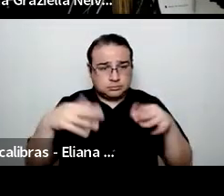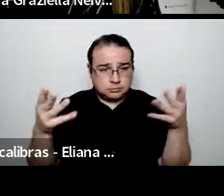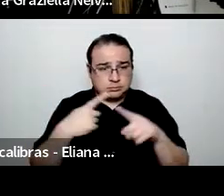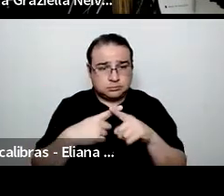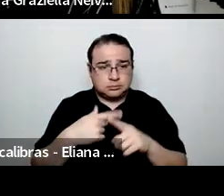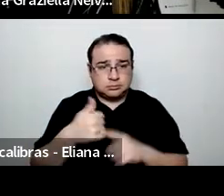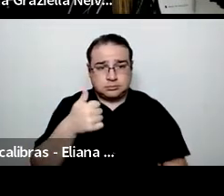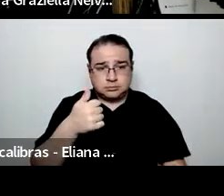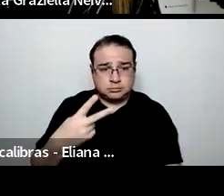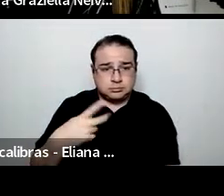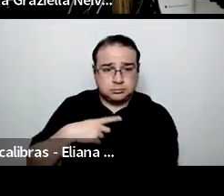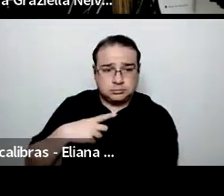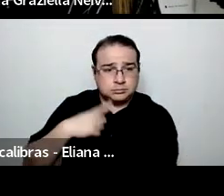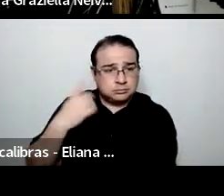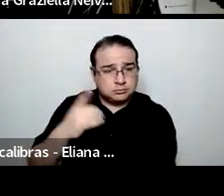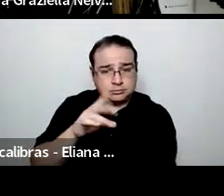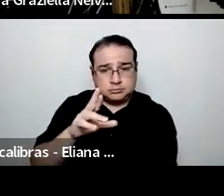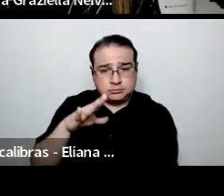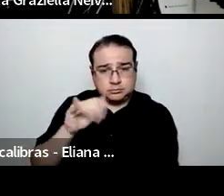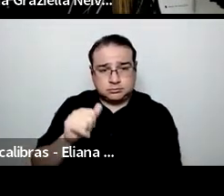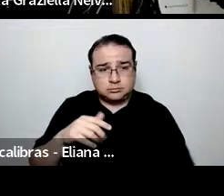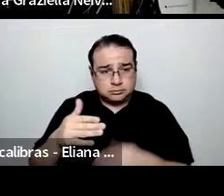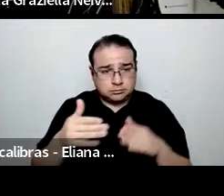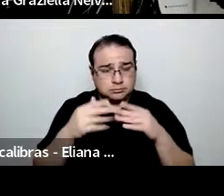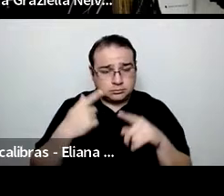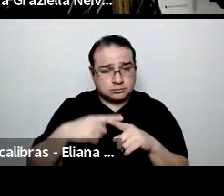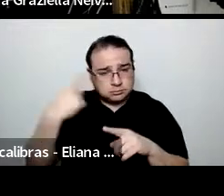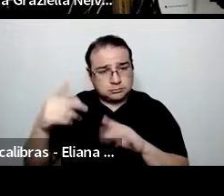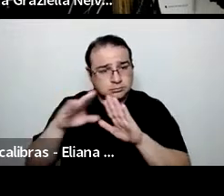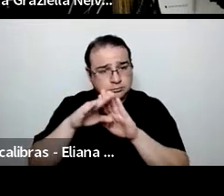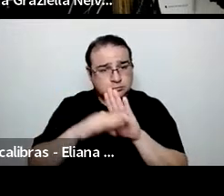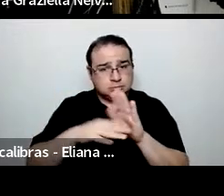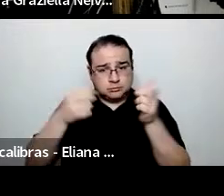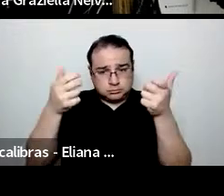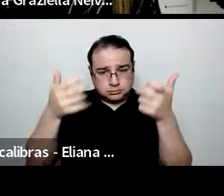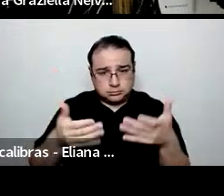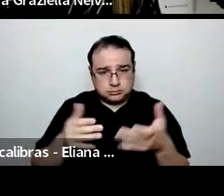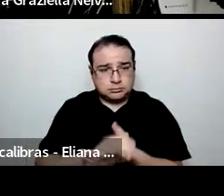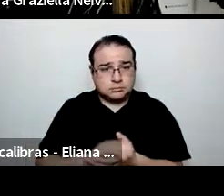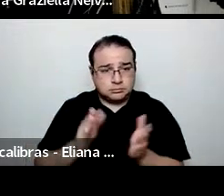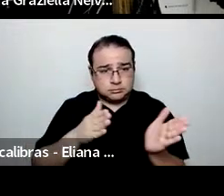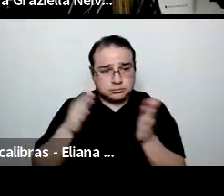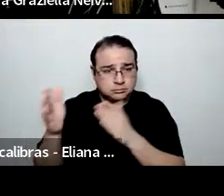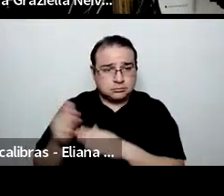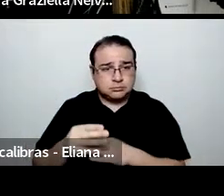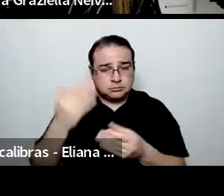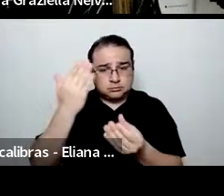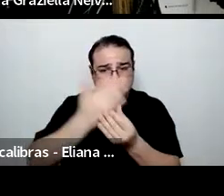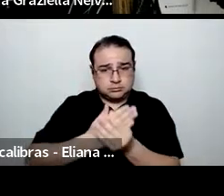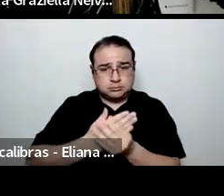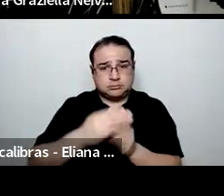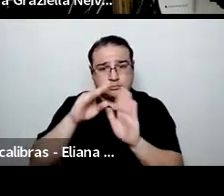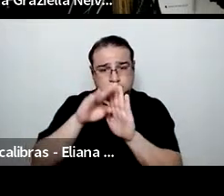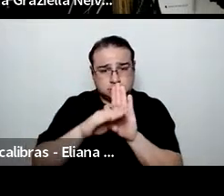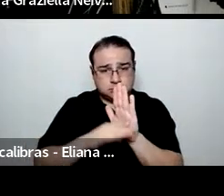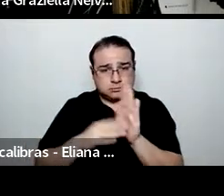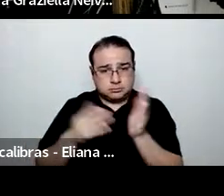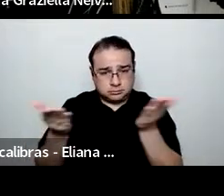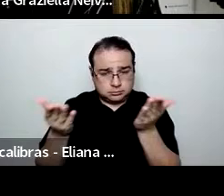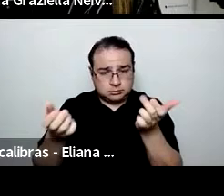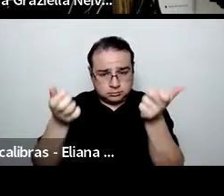porque eu 12ª a doutora Camila pediu para trazer em outra oportunidade Então vamos para os processos pautados